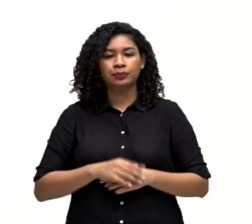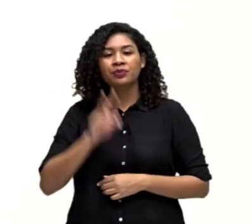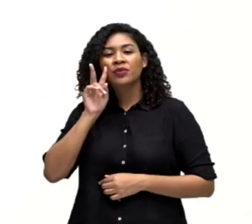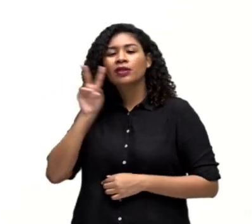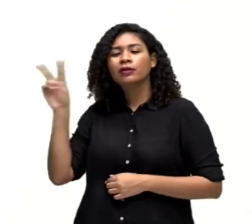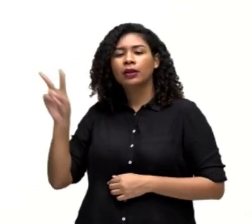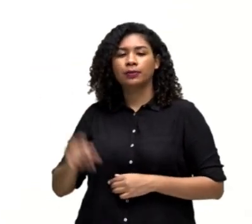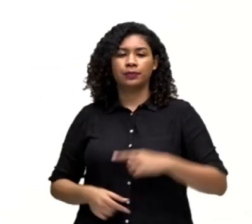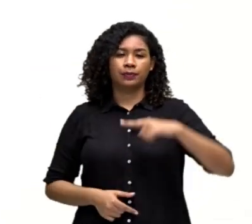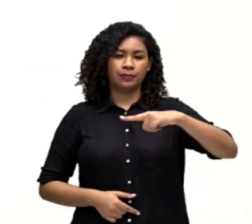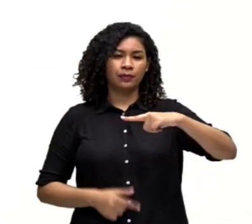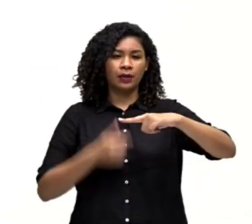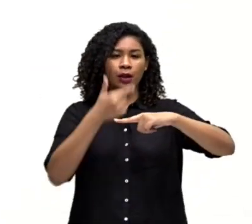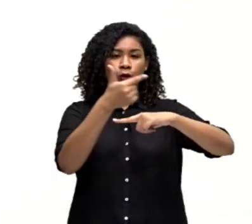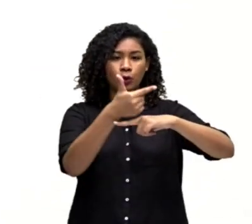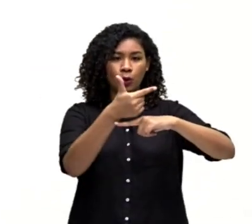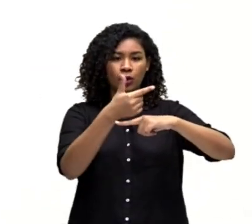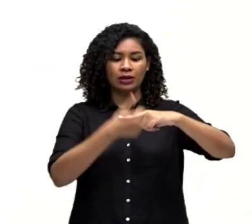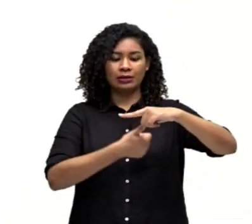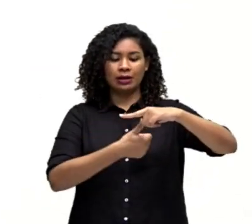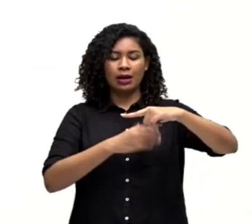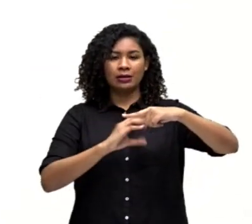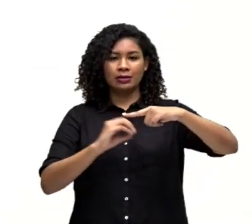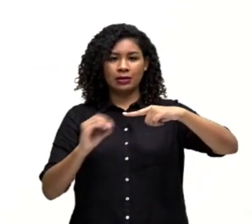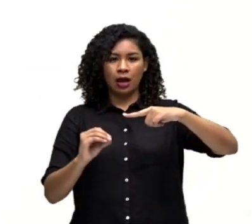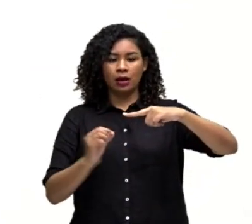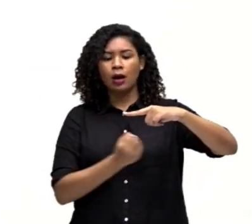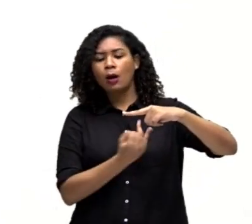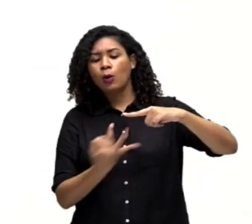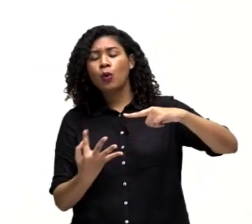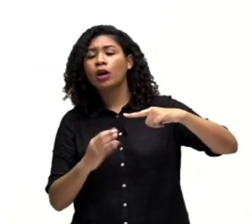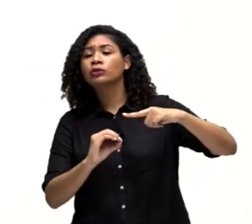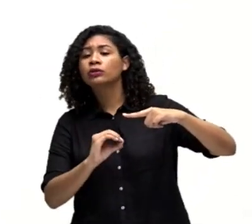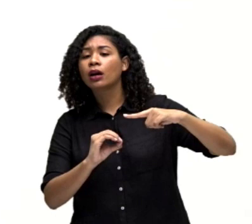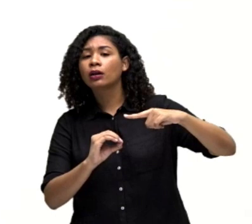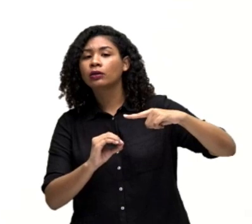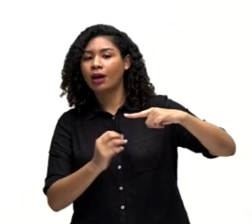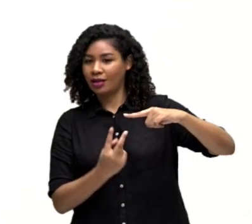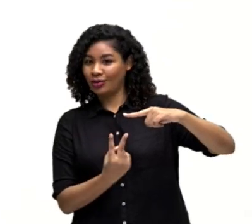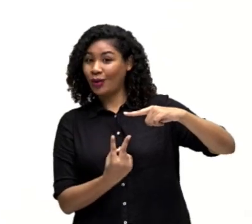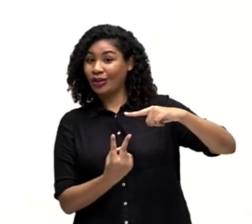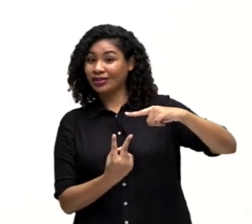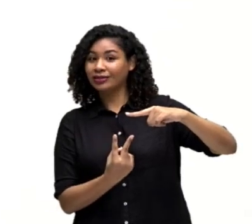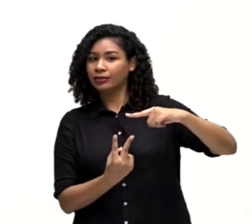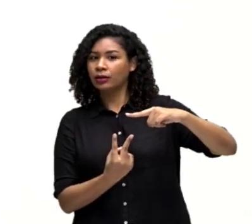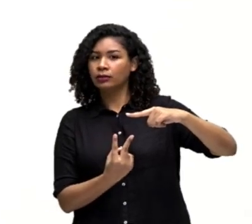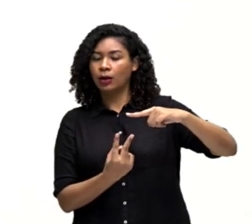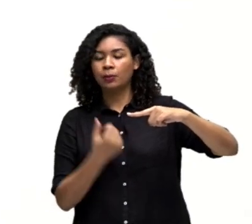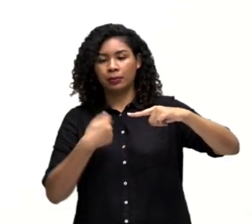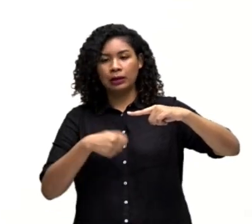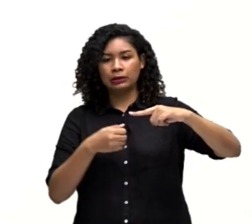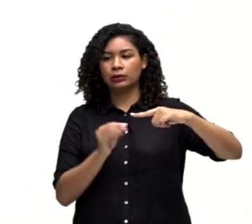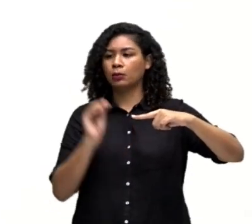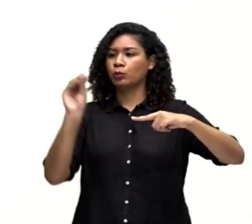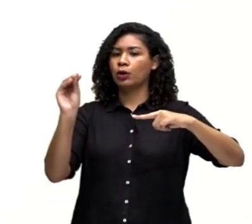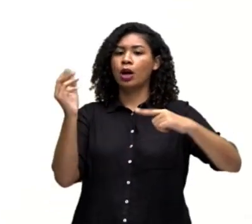2 zeros, automaticamente o nosso número em forma decimal deverá ter 2 casas